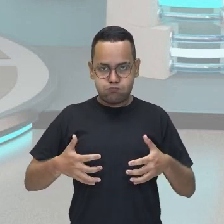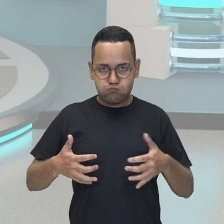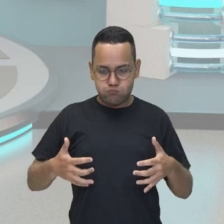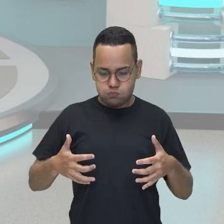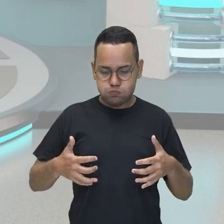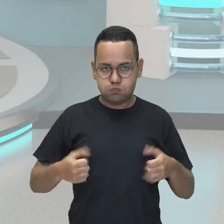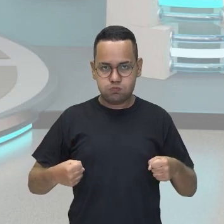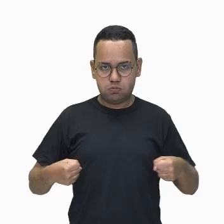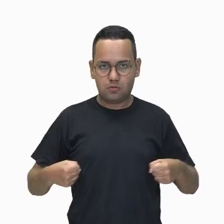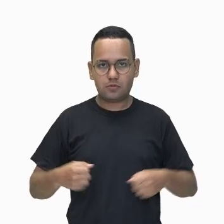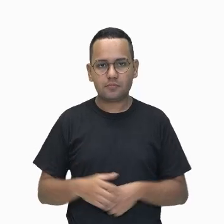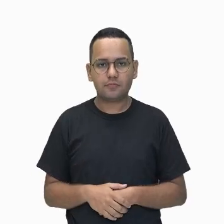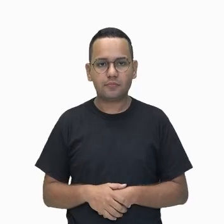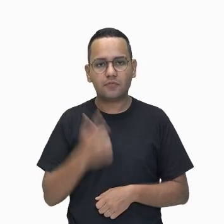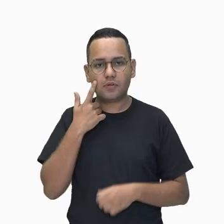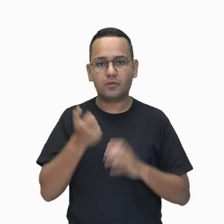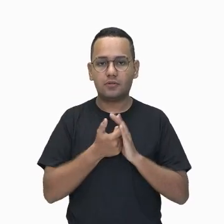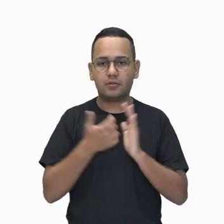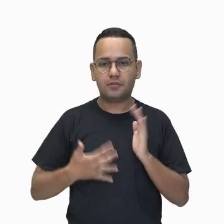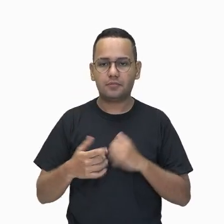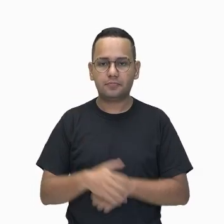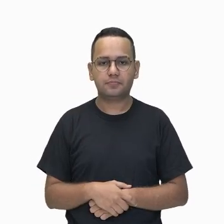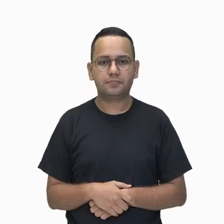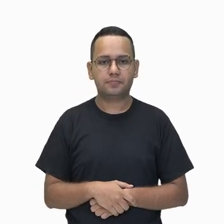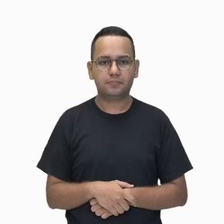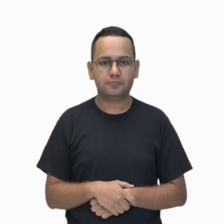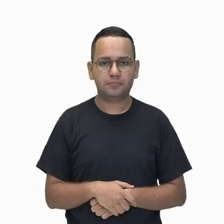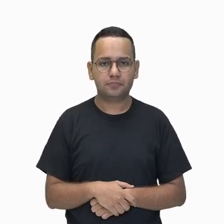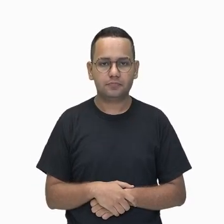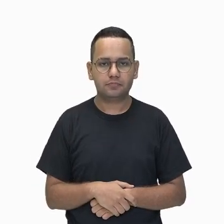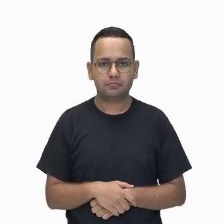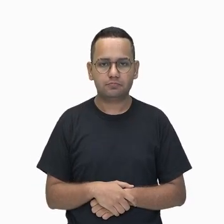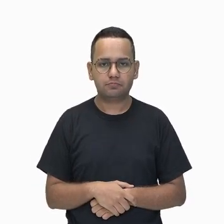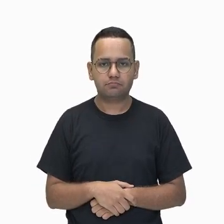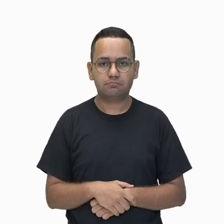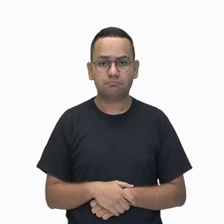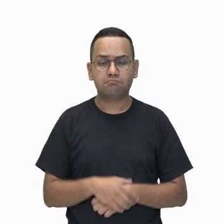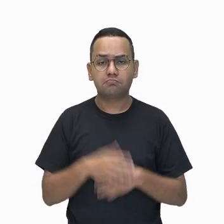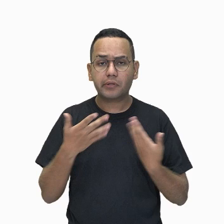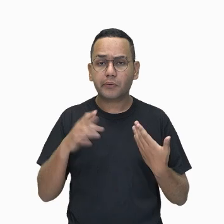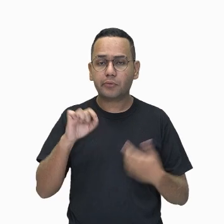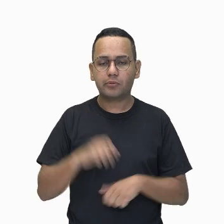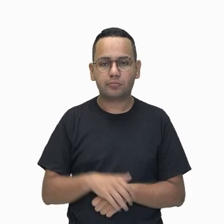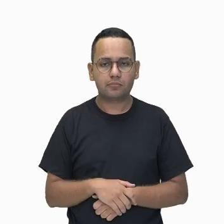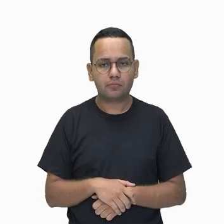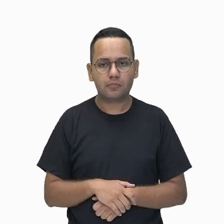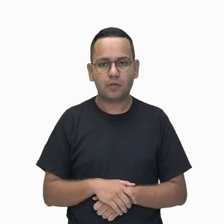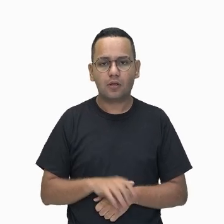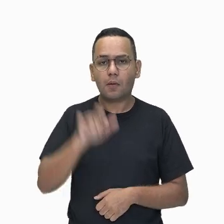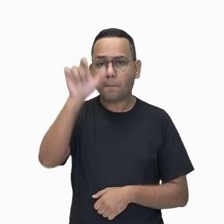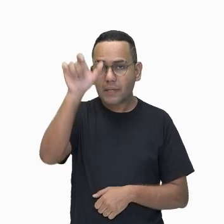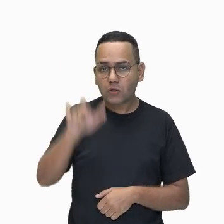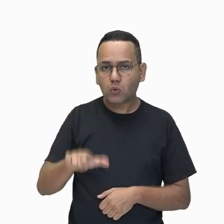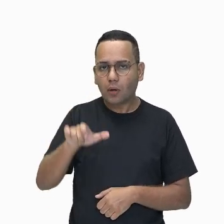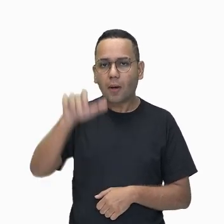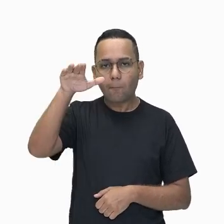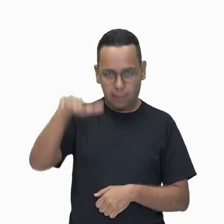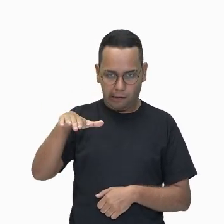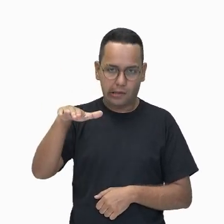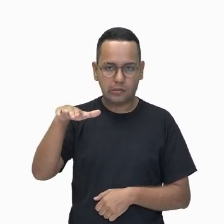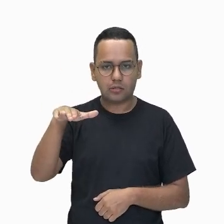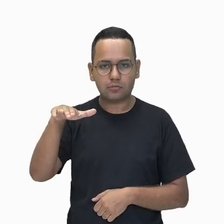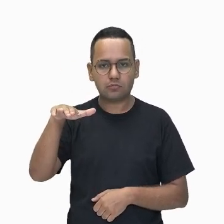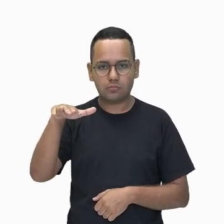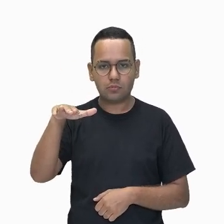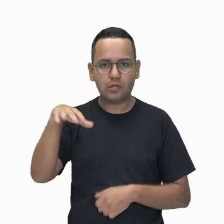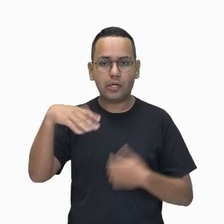algumas características deles nessa cartela que aparece agora. A endomorfia, geralmente os indivíduos são mais baixos, o